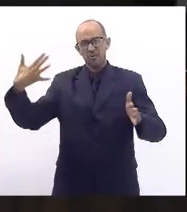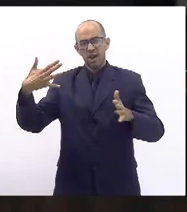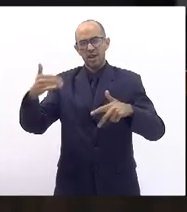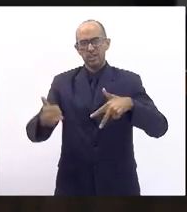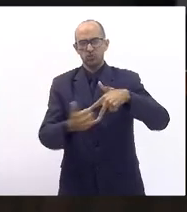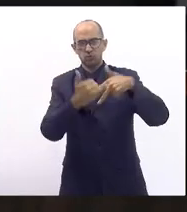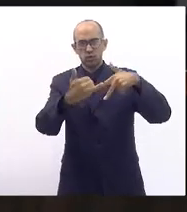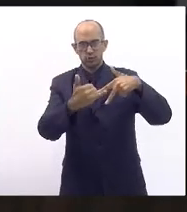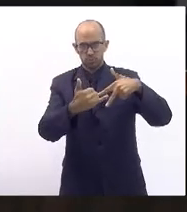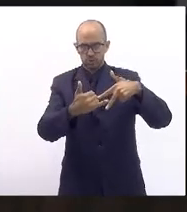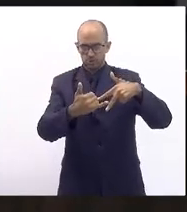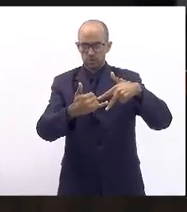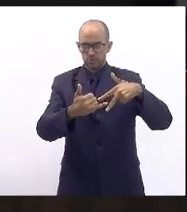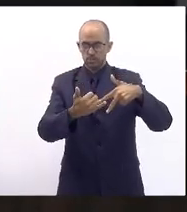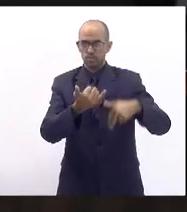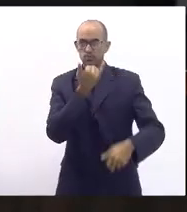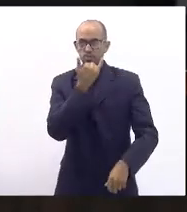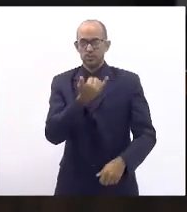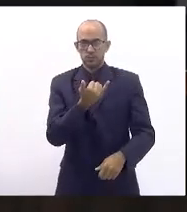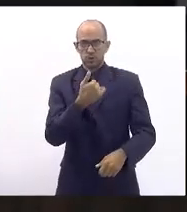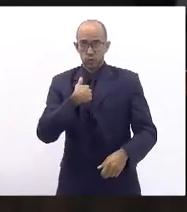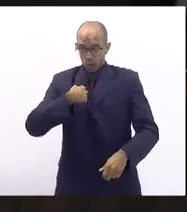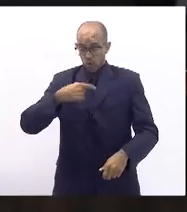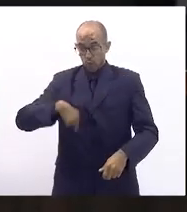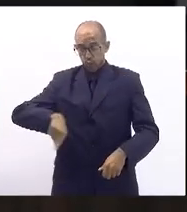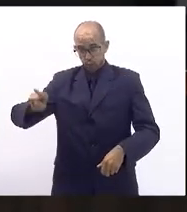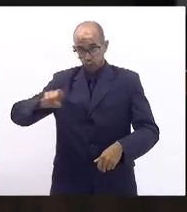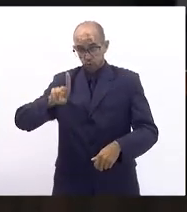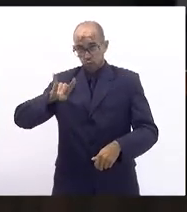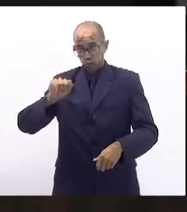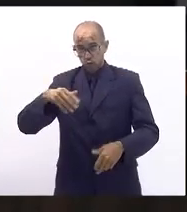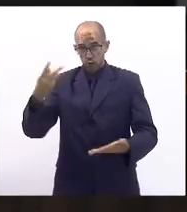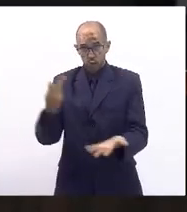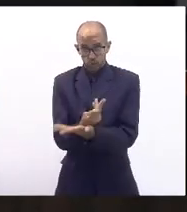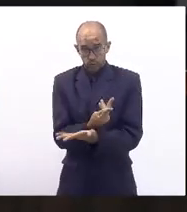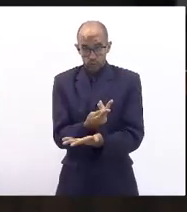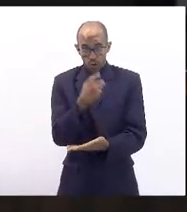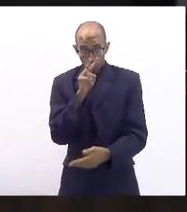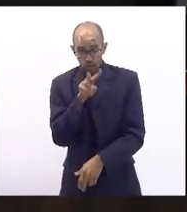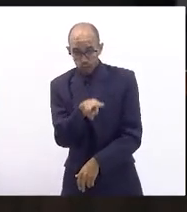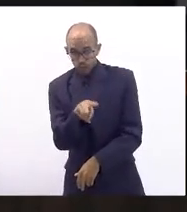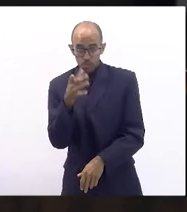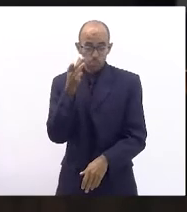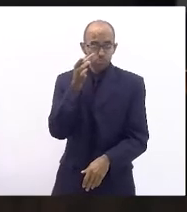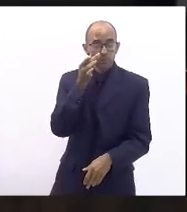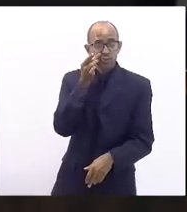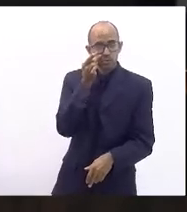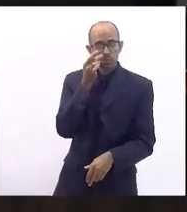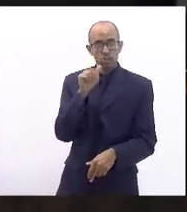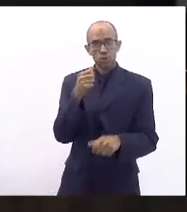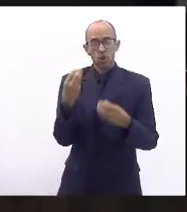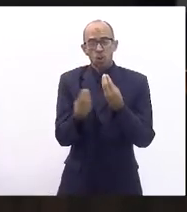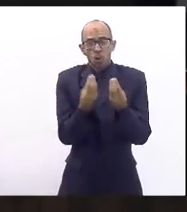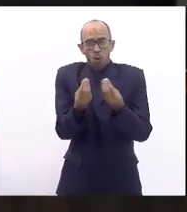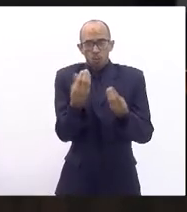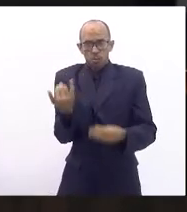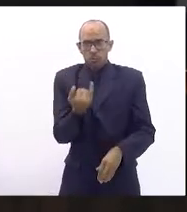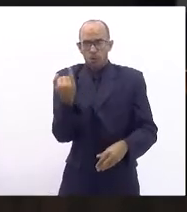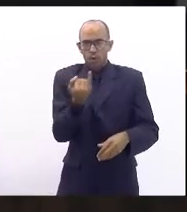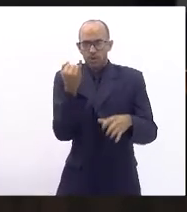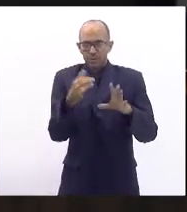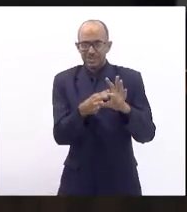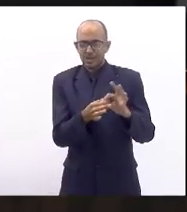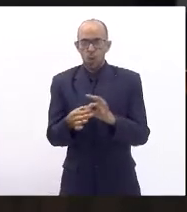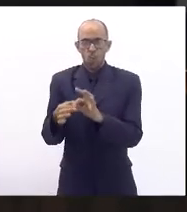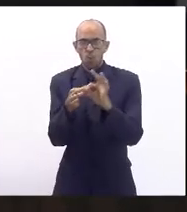tragédia eu estive na cidade no dia do acontecido e pude ver de perto pão valoroso importante foi a